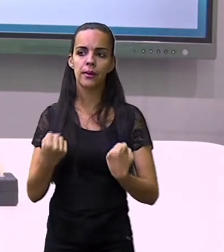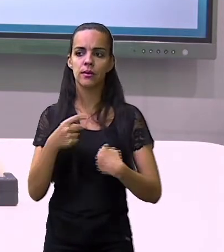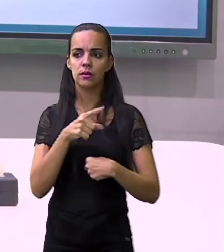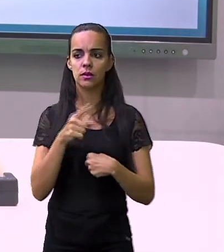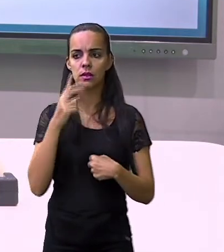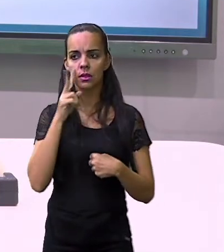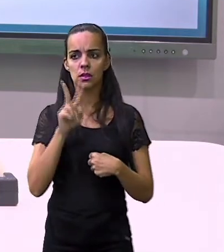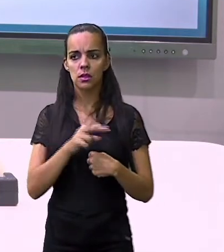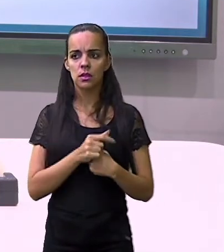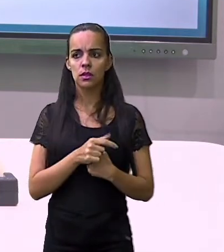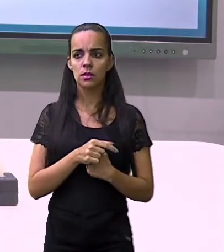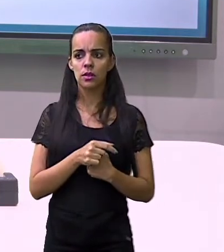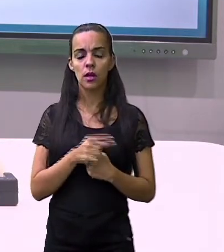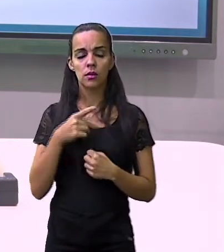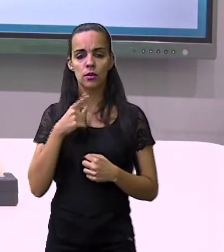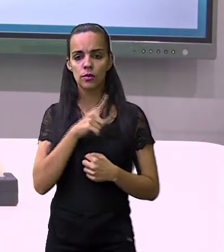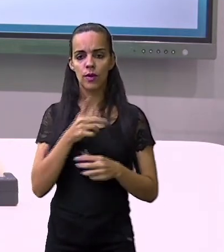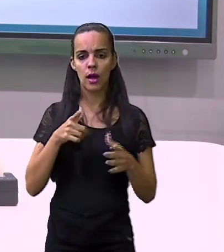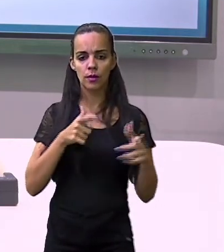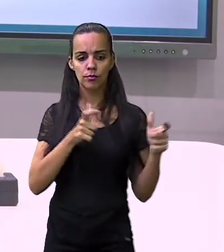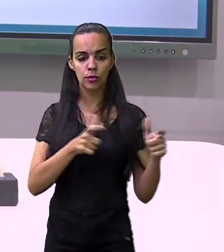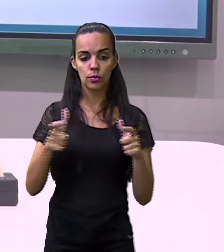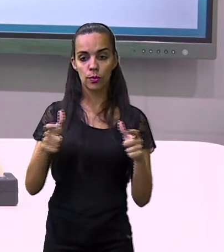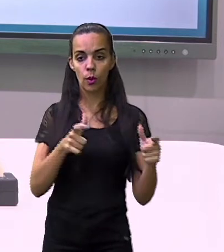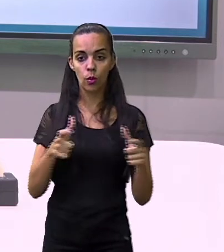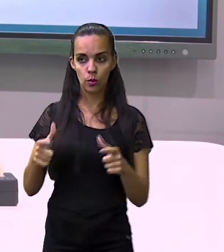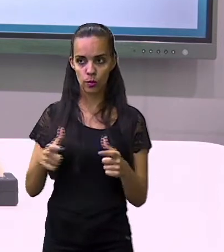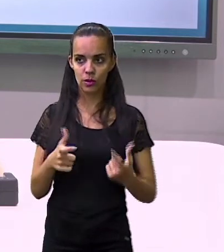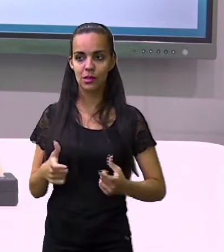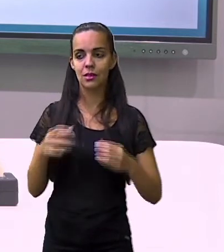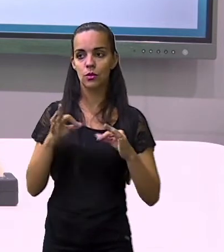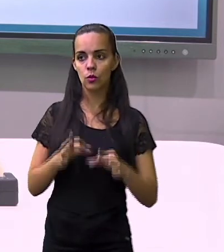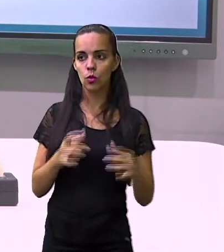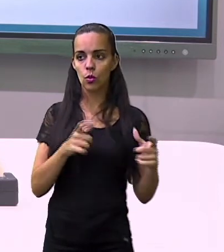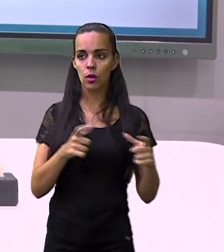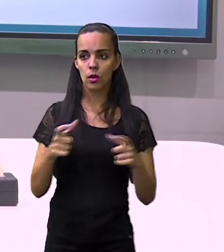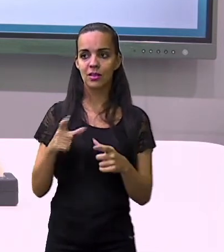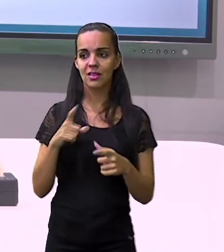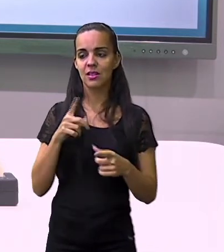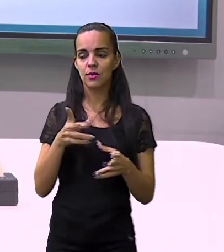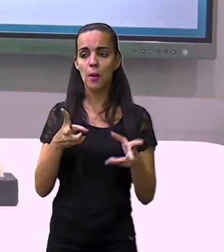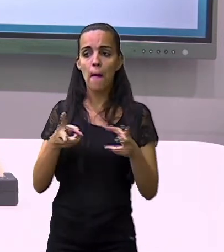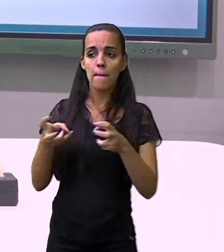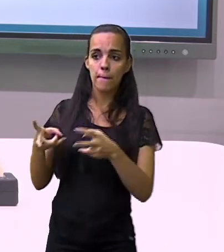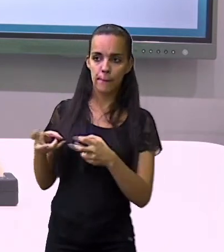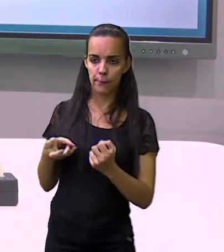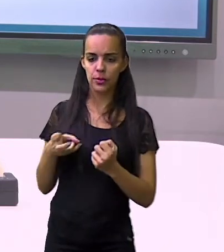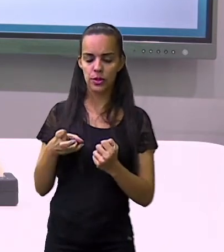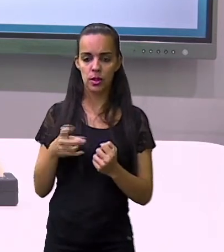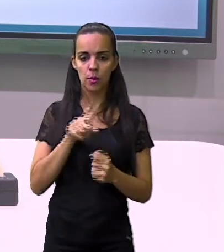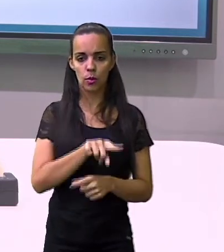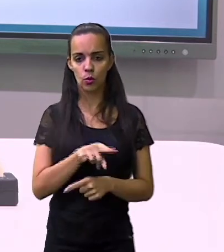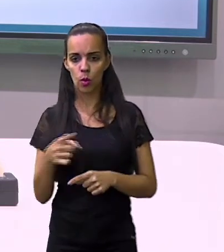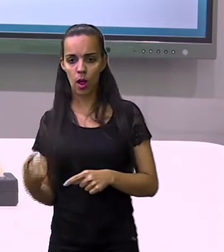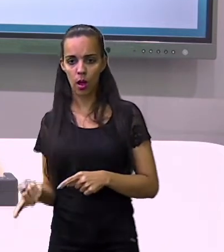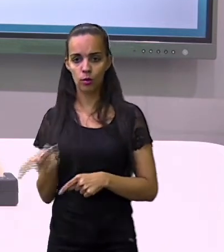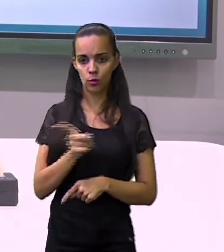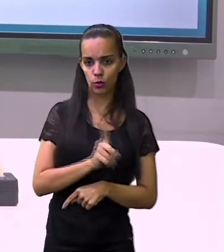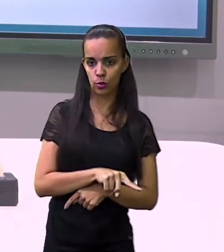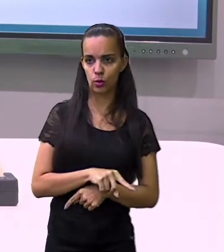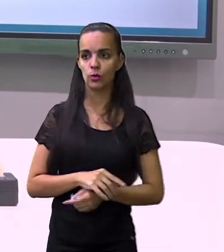aí você vai se posicionando, tá? Então, o Sol ele nasce de um lado e ele se põe do outro.